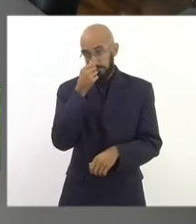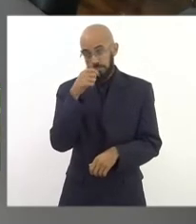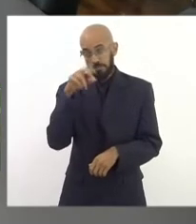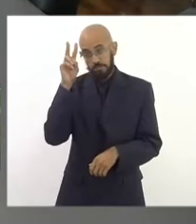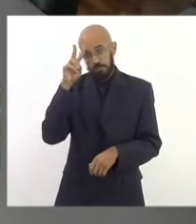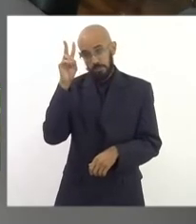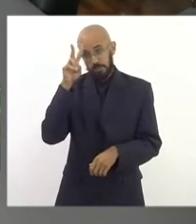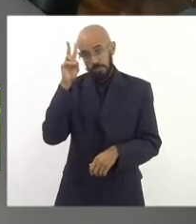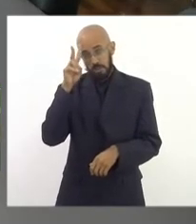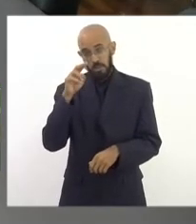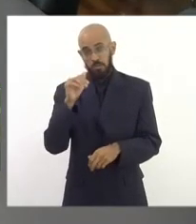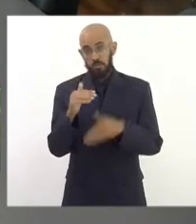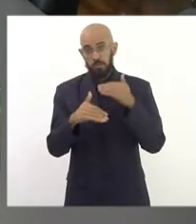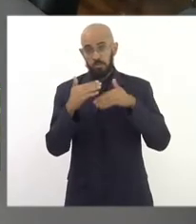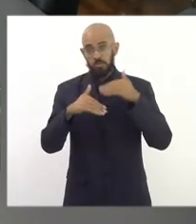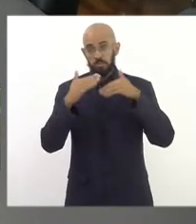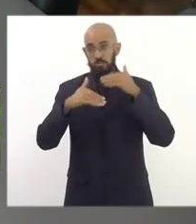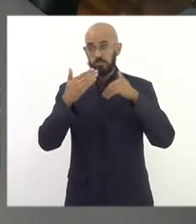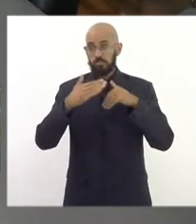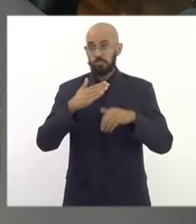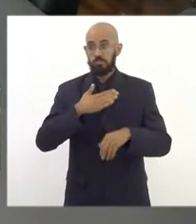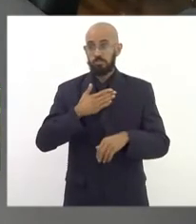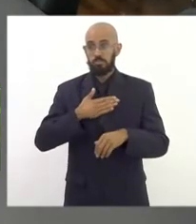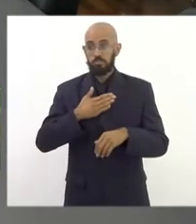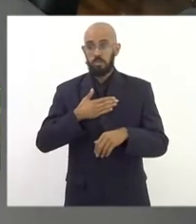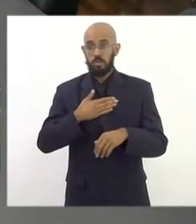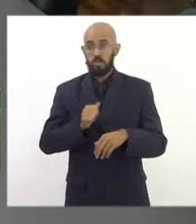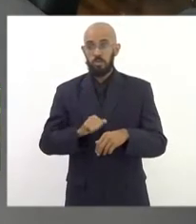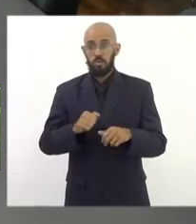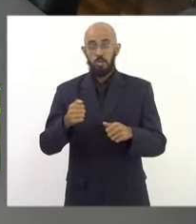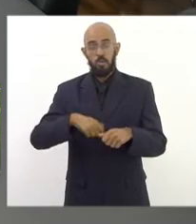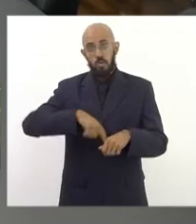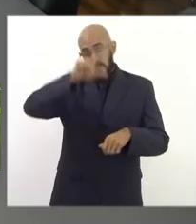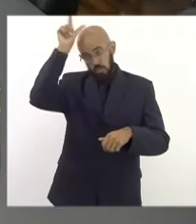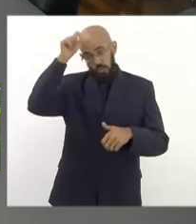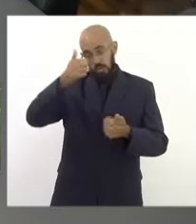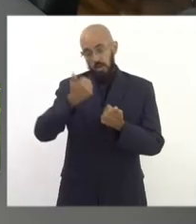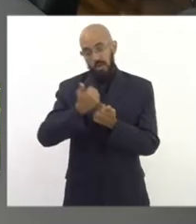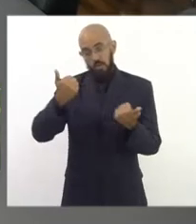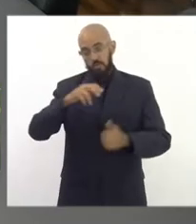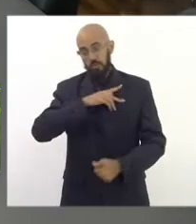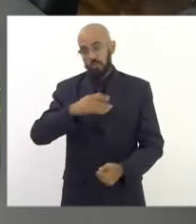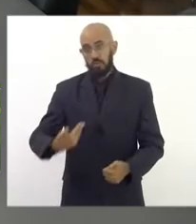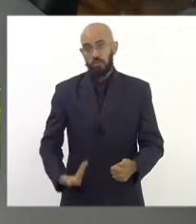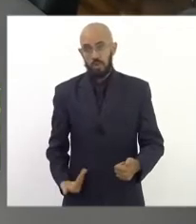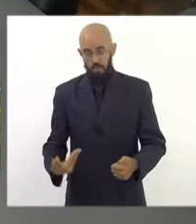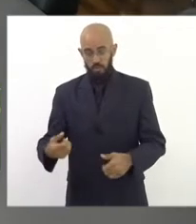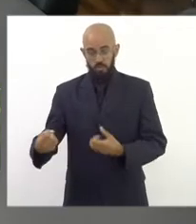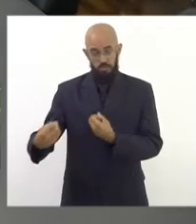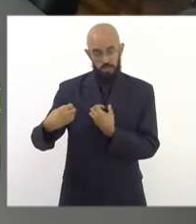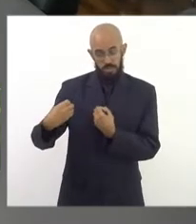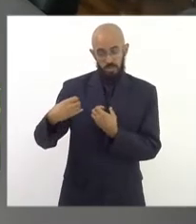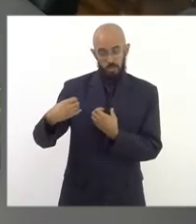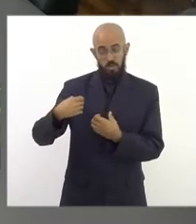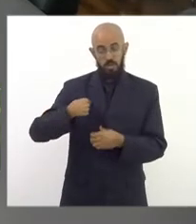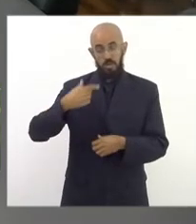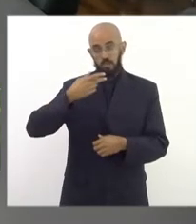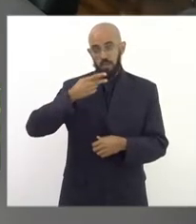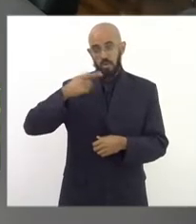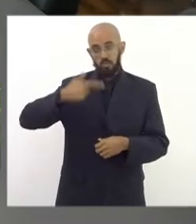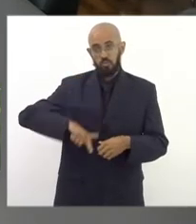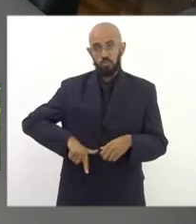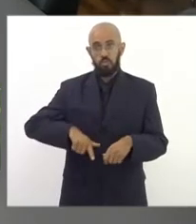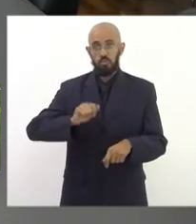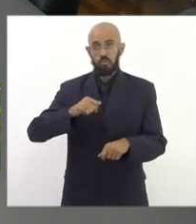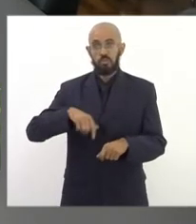primeiros passos que eu dei, Luiz Paulo era vice-governador e me ensinou, e eu repito muitas vezes, já repeti